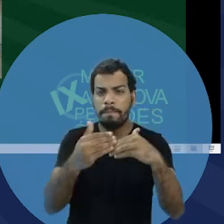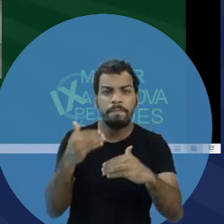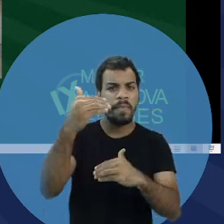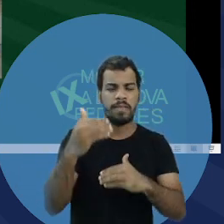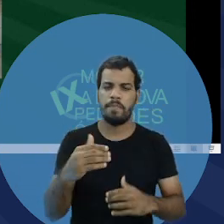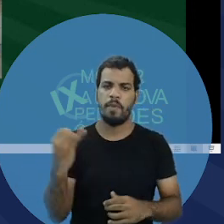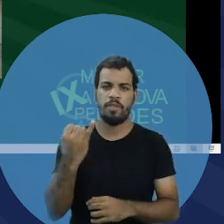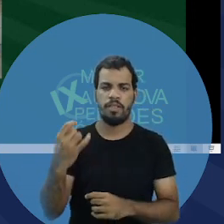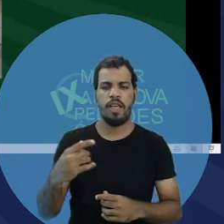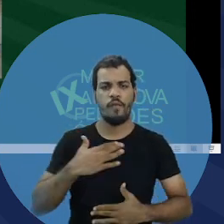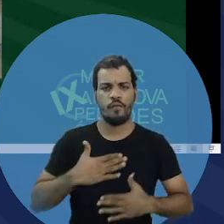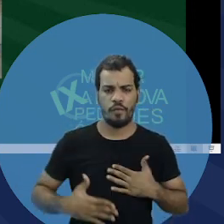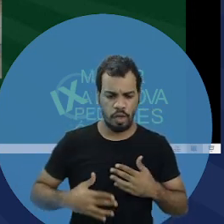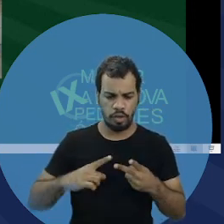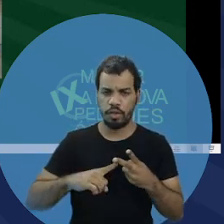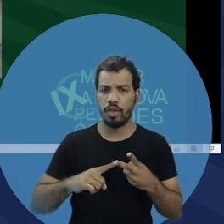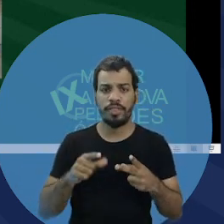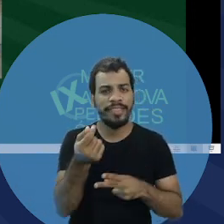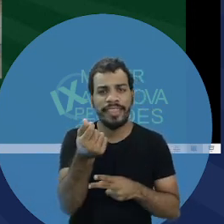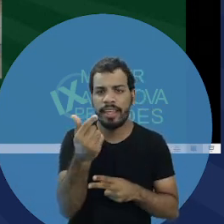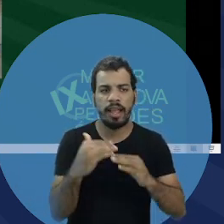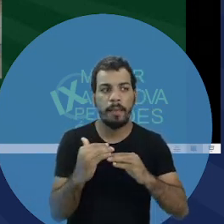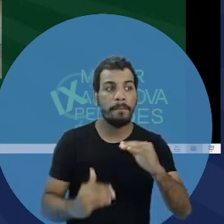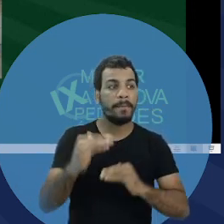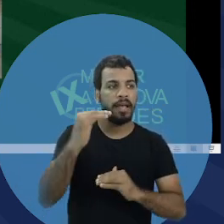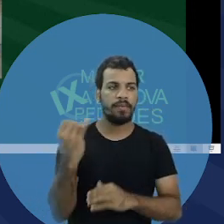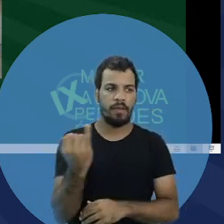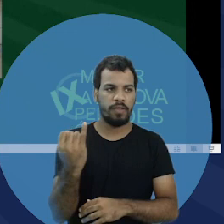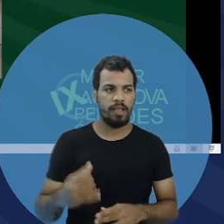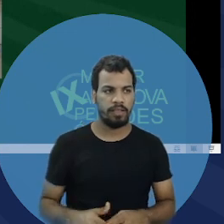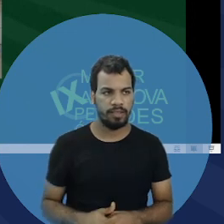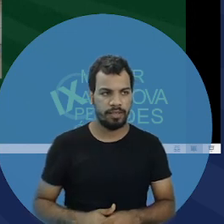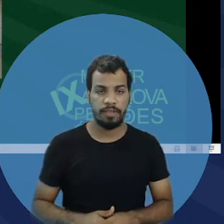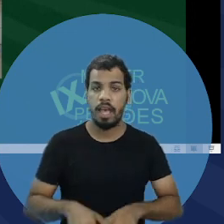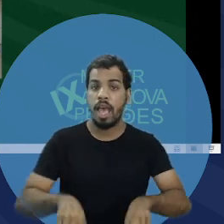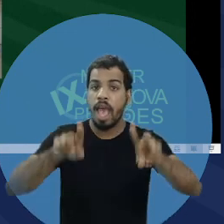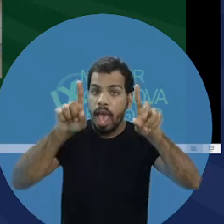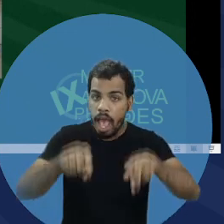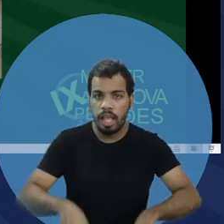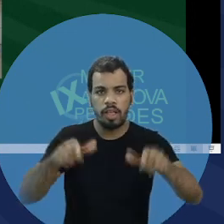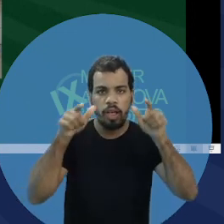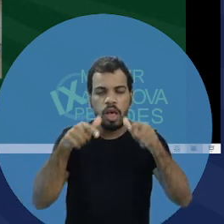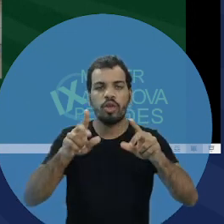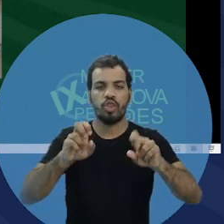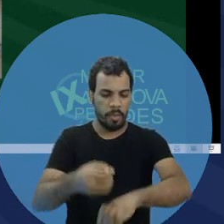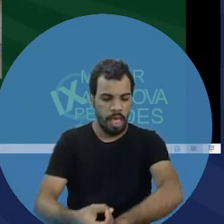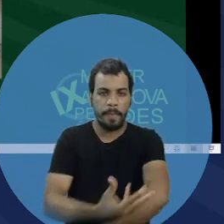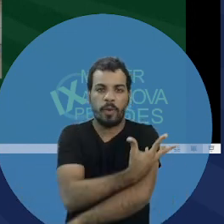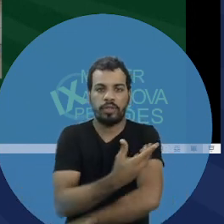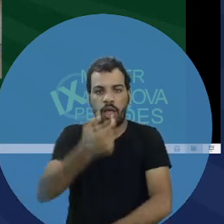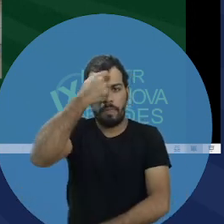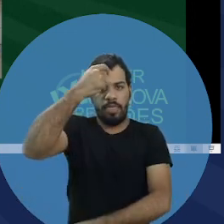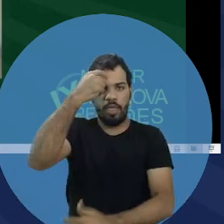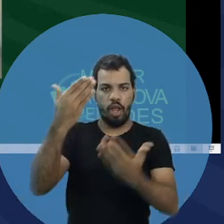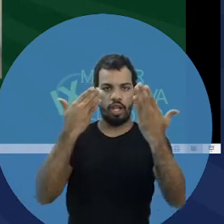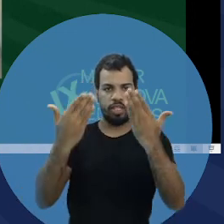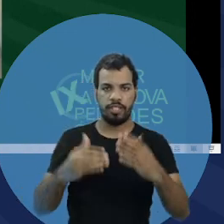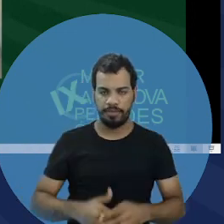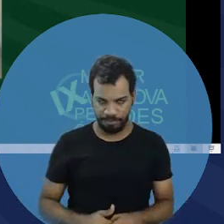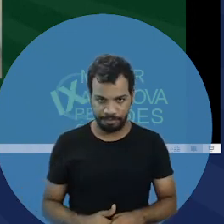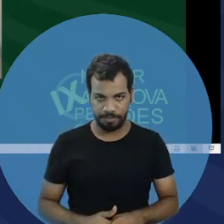além do dinheiro. Ele vai na questão da psicologia, da emoção do indivíduo. Pode passar.